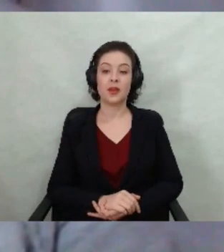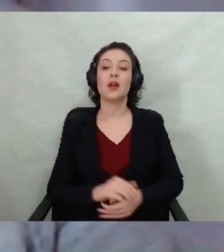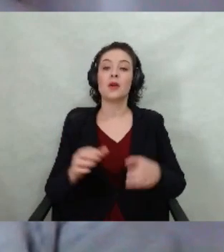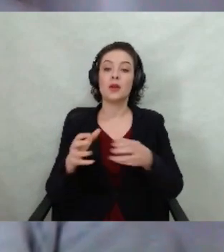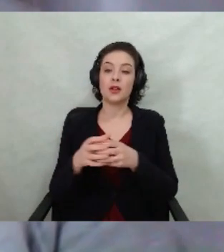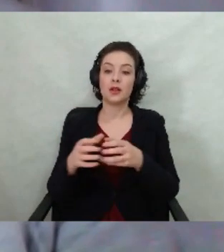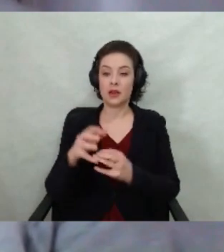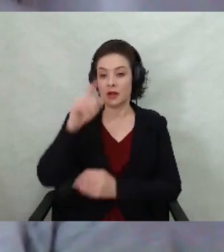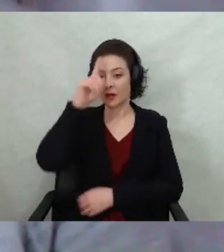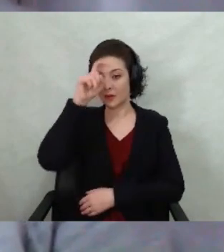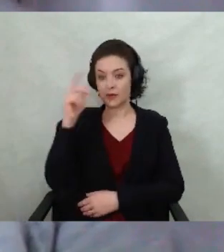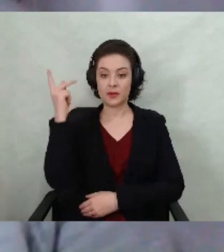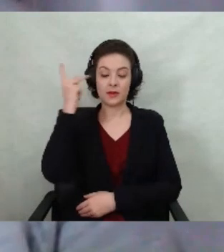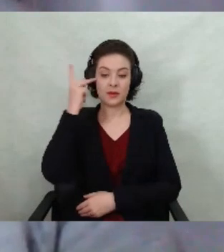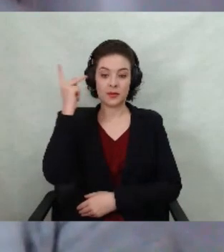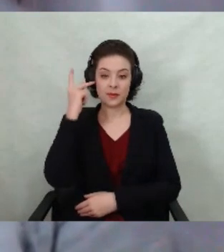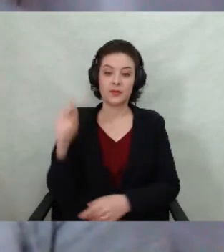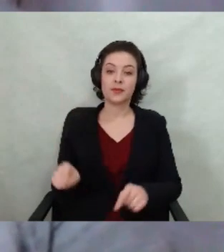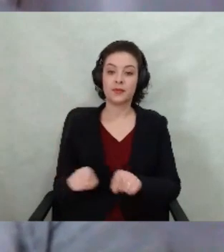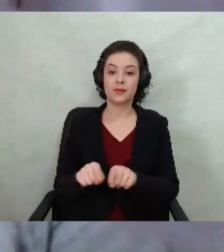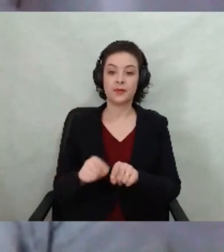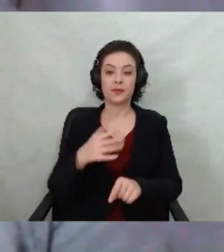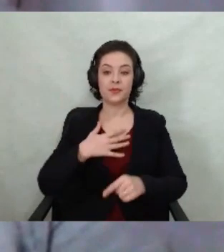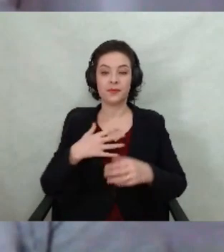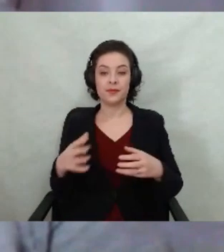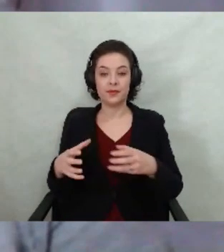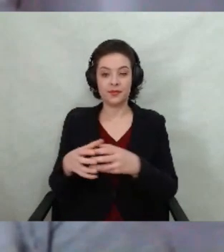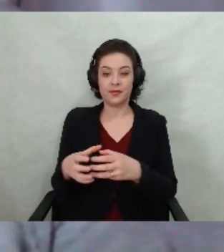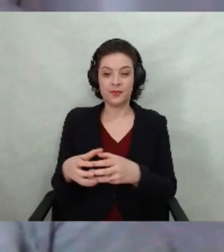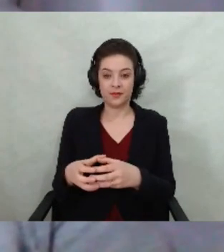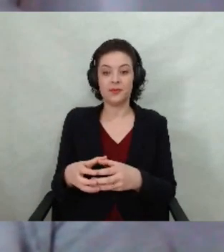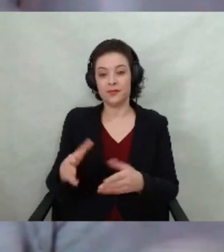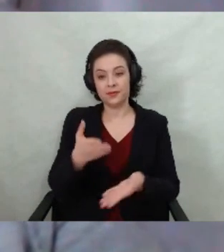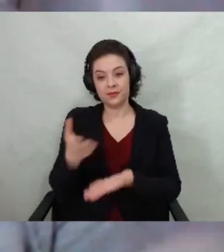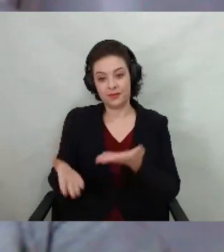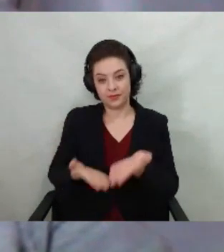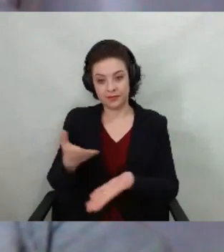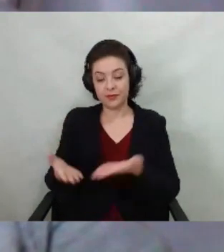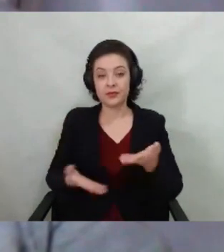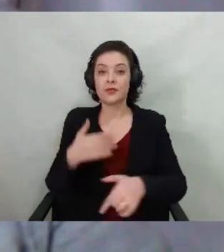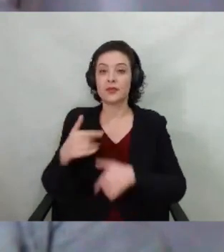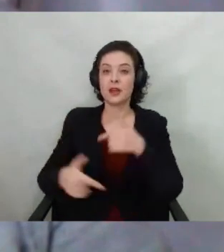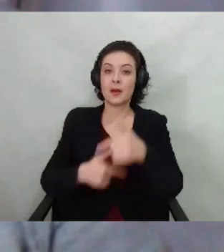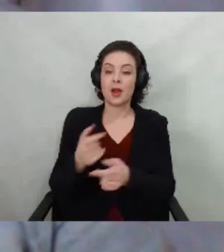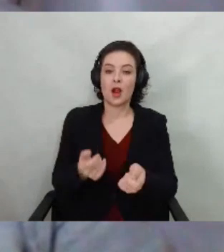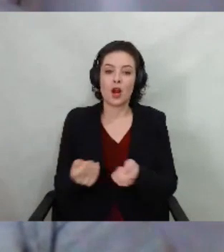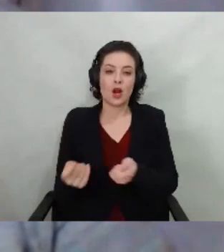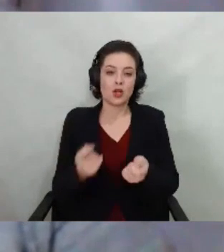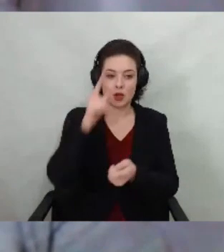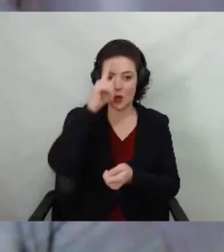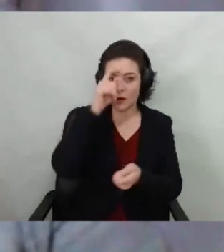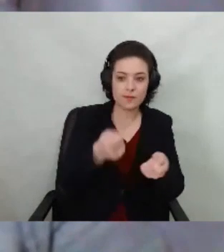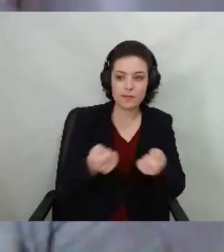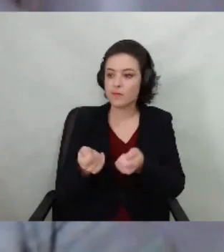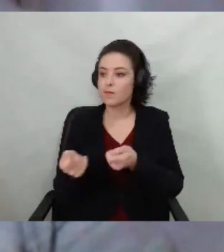né, e a minha equipe do Serviço de Controle de Infecção Hospitalar, e a você, Mônica, também, professora doutora